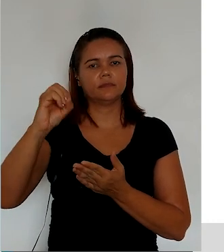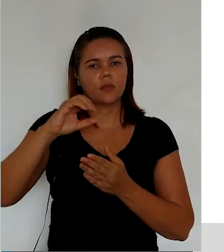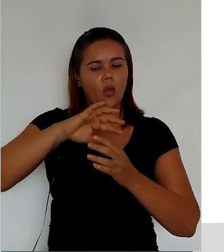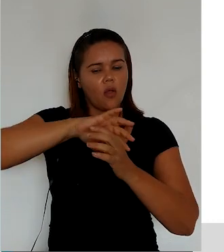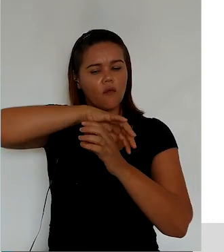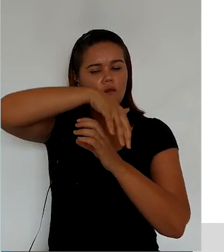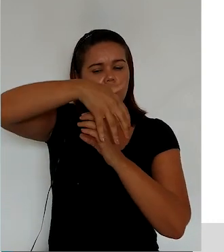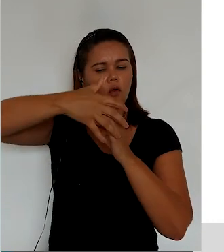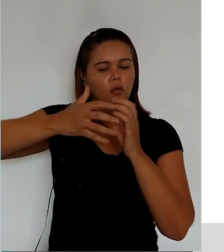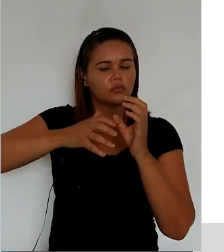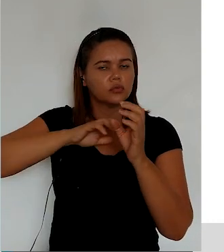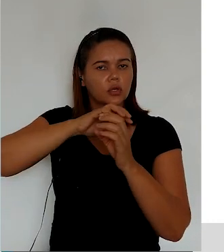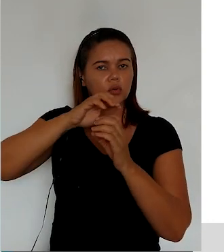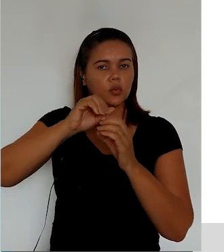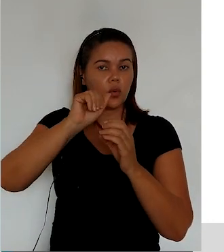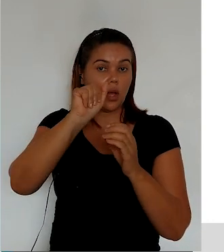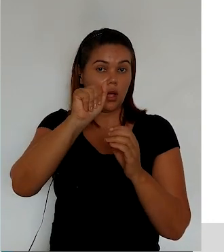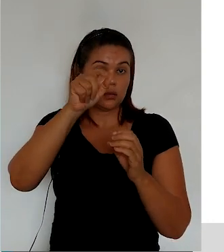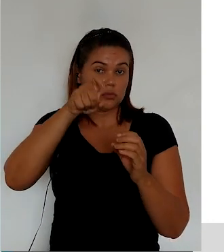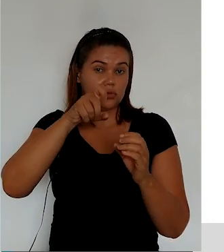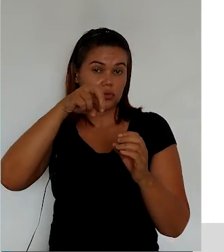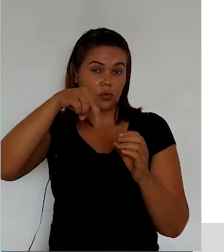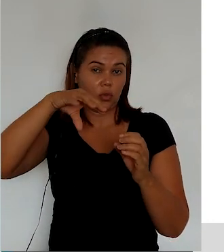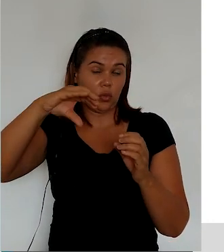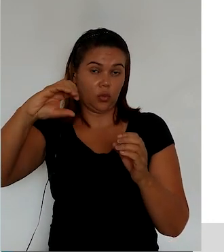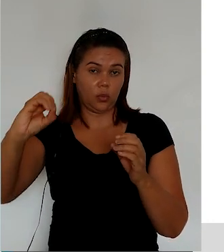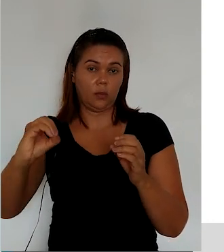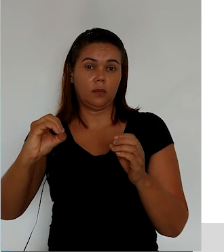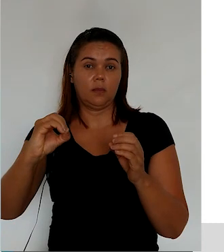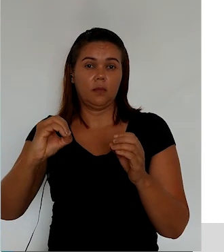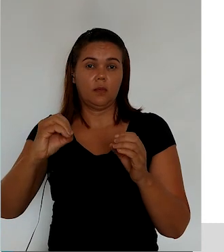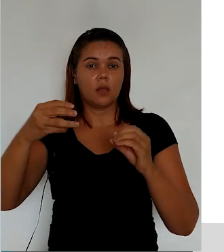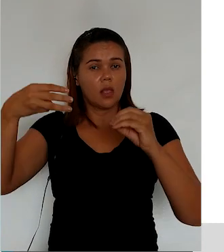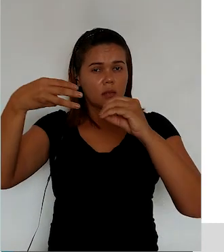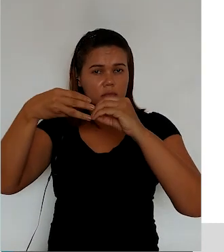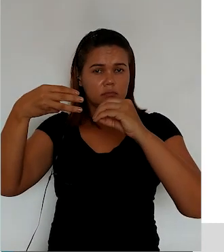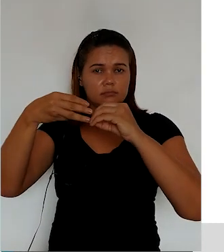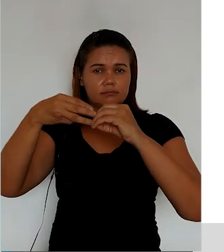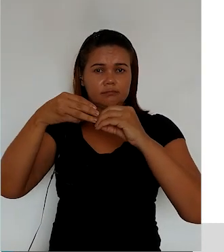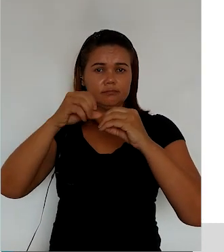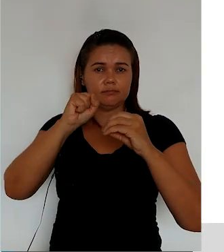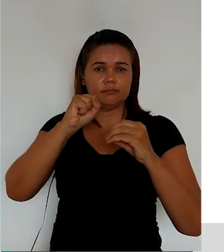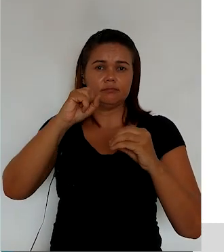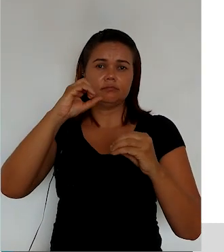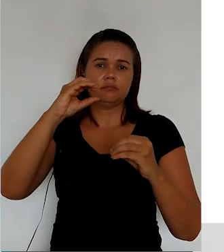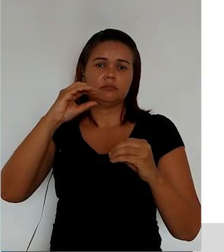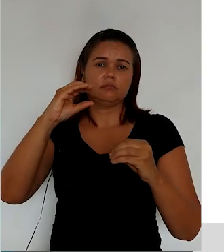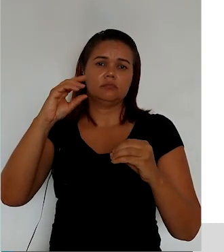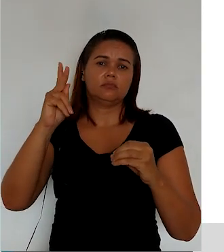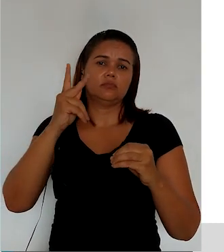axônio, realizado por uma célula de Schwann no sistema nervoso periférico.